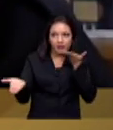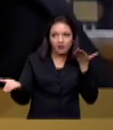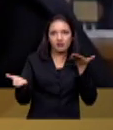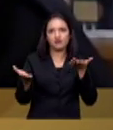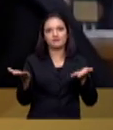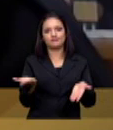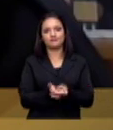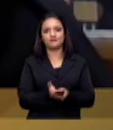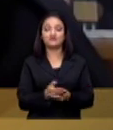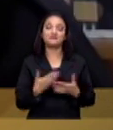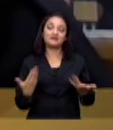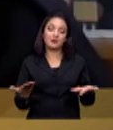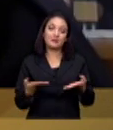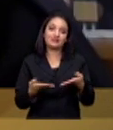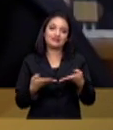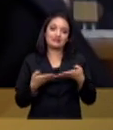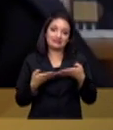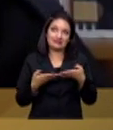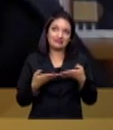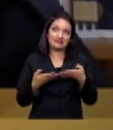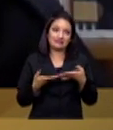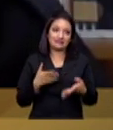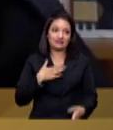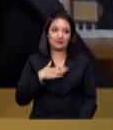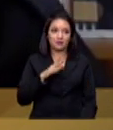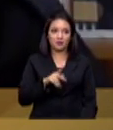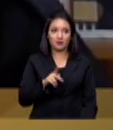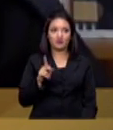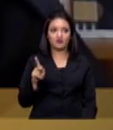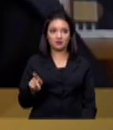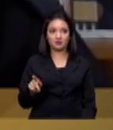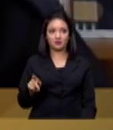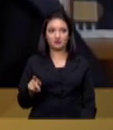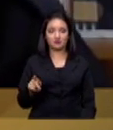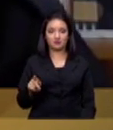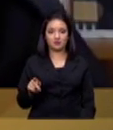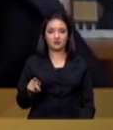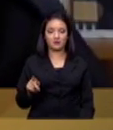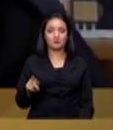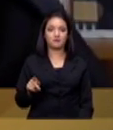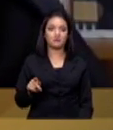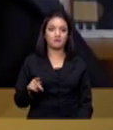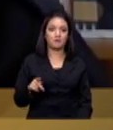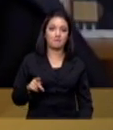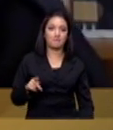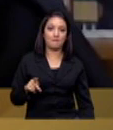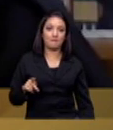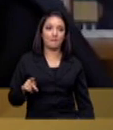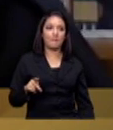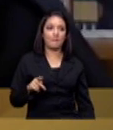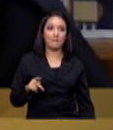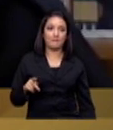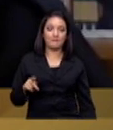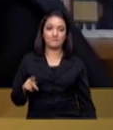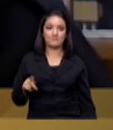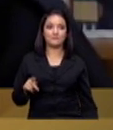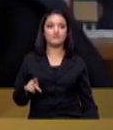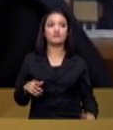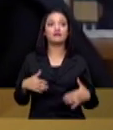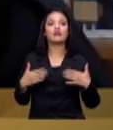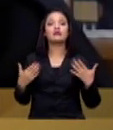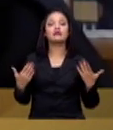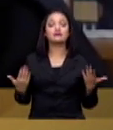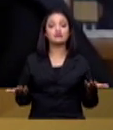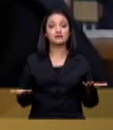espiritual, digamos assim, ao meu querido professor, eu fico com a jurisprudência tradicional. No